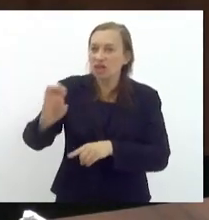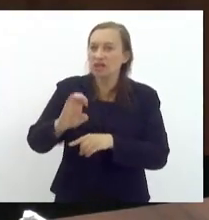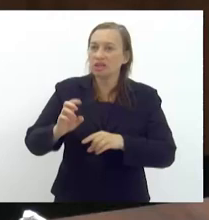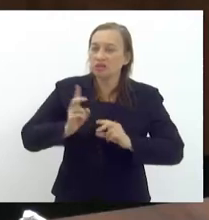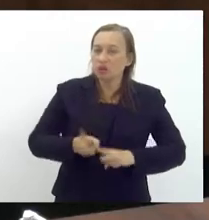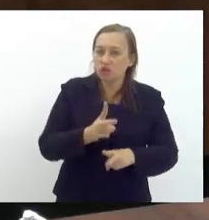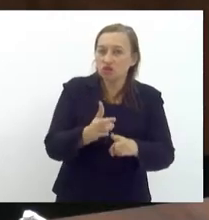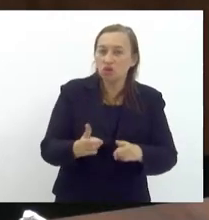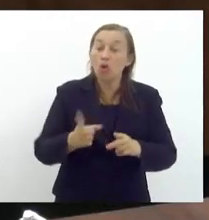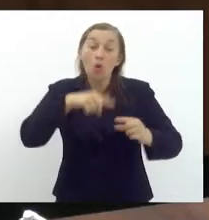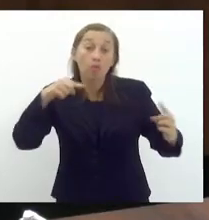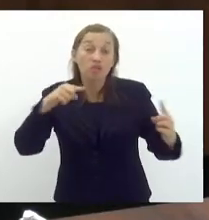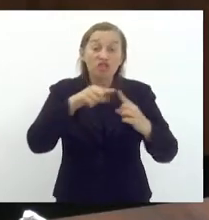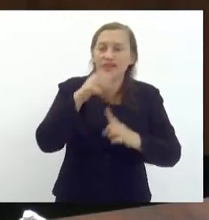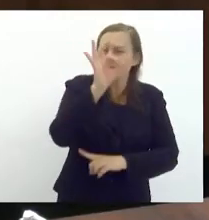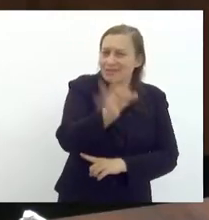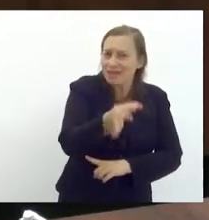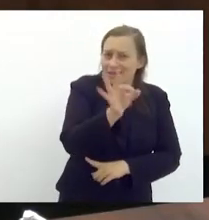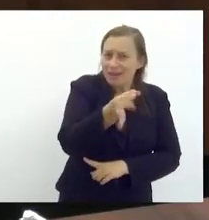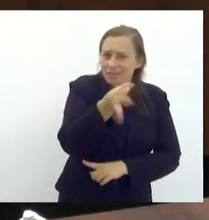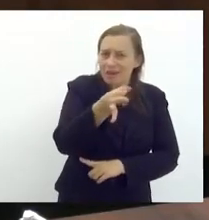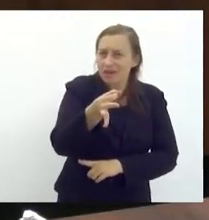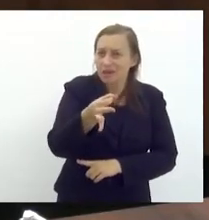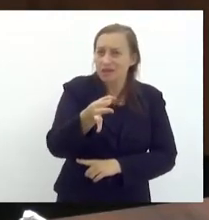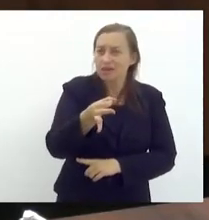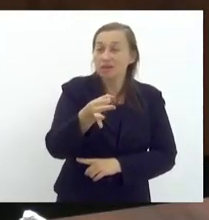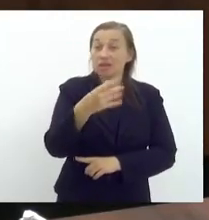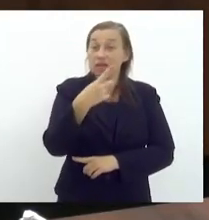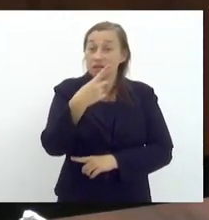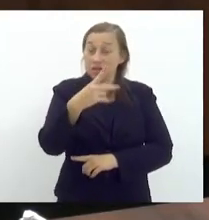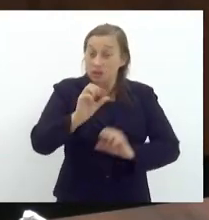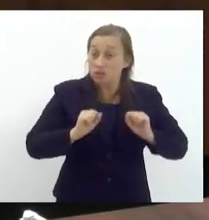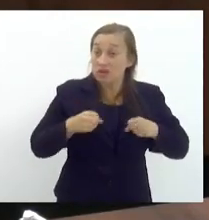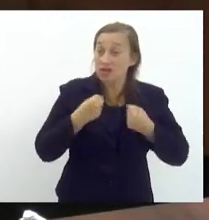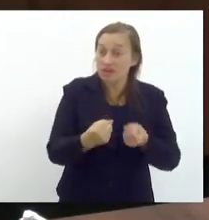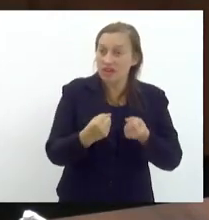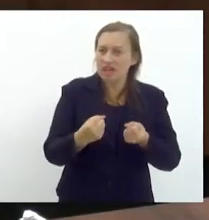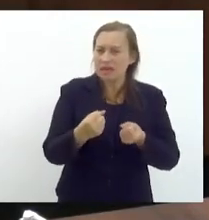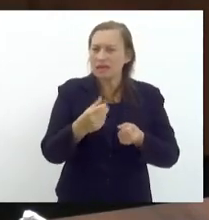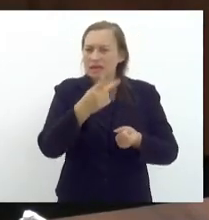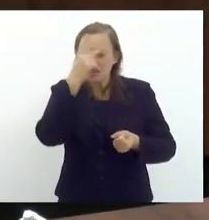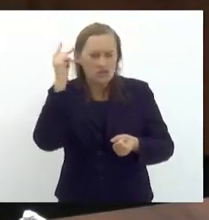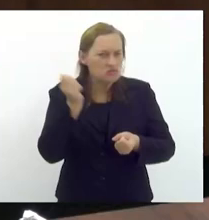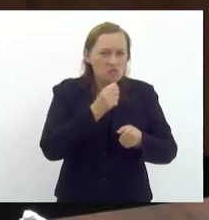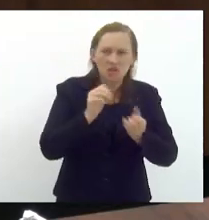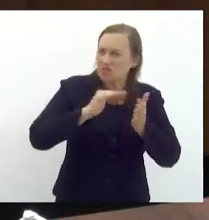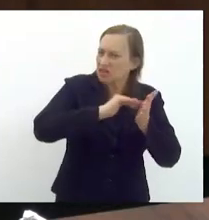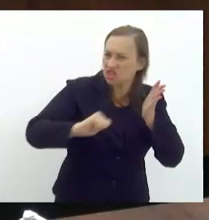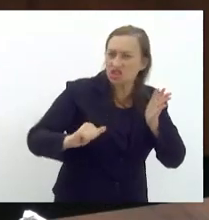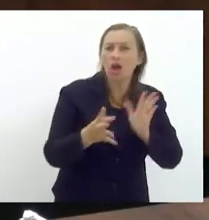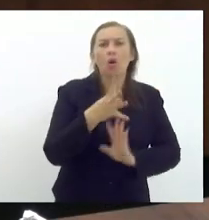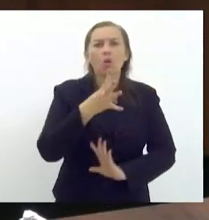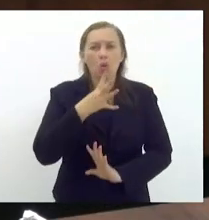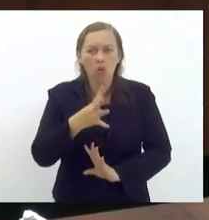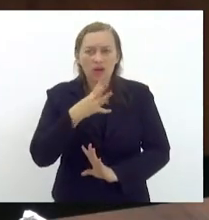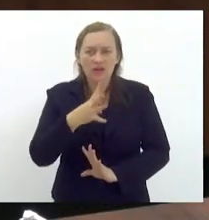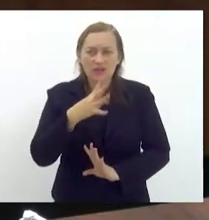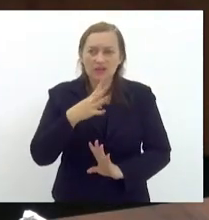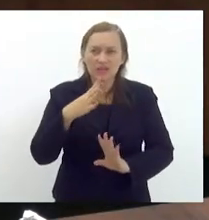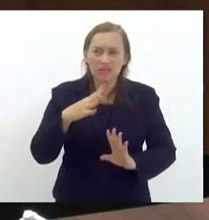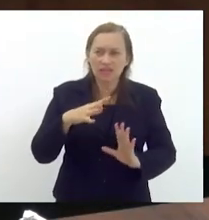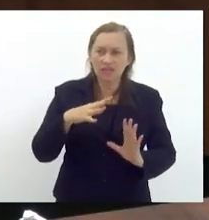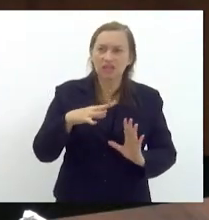o objetivo é justamente que a sua Bandeira e essa é uma bandeira que ninguém vai lhe tirar é reconhecida publicamente a sua Bandeira